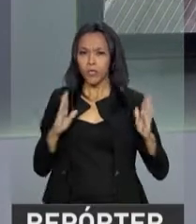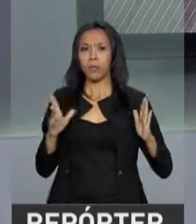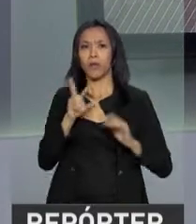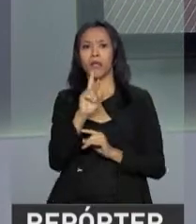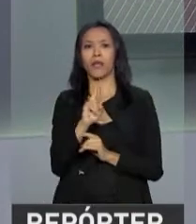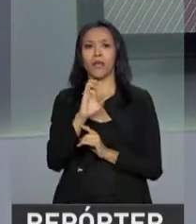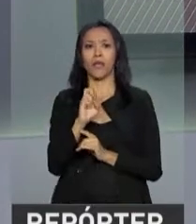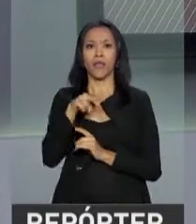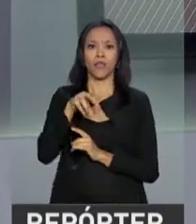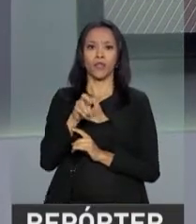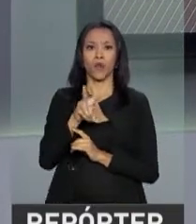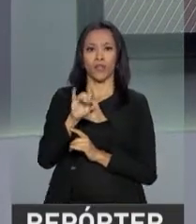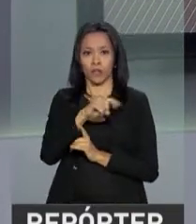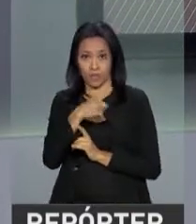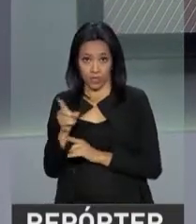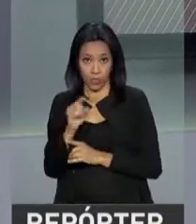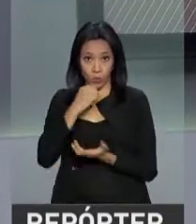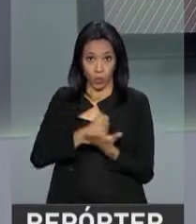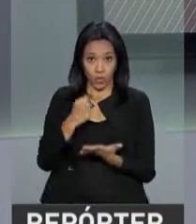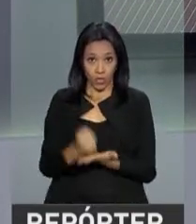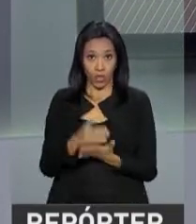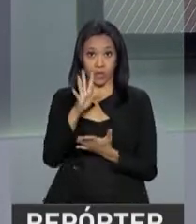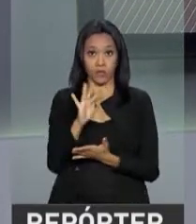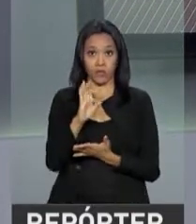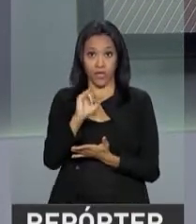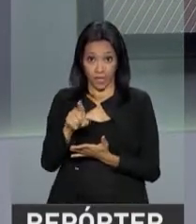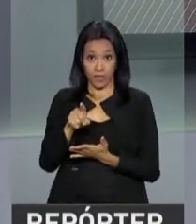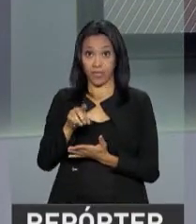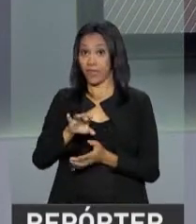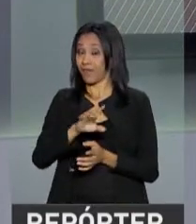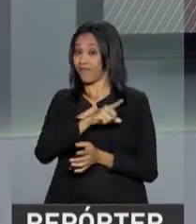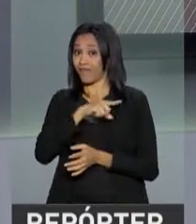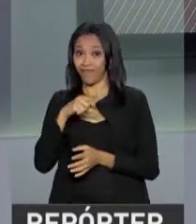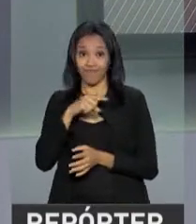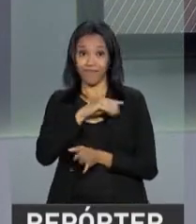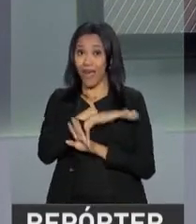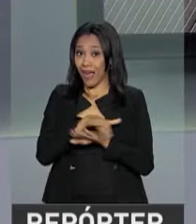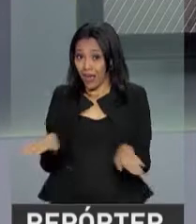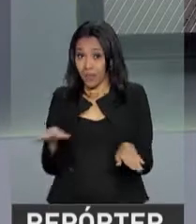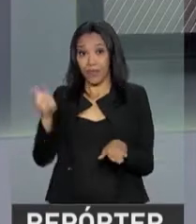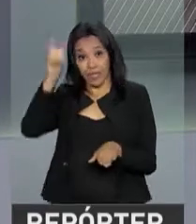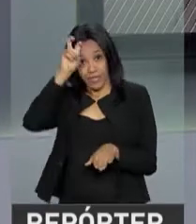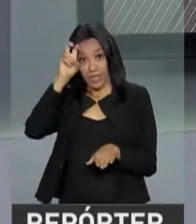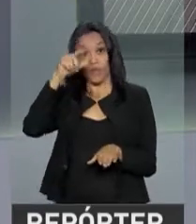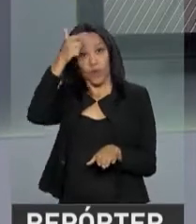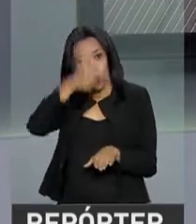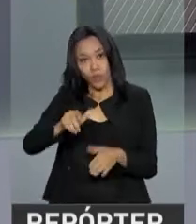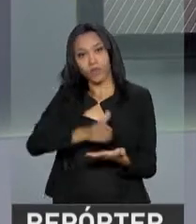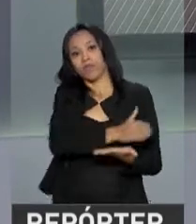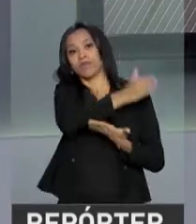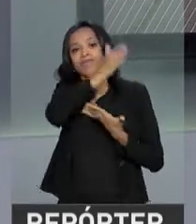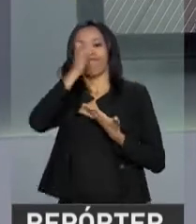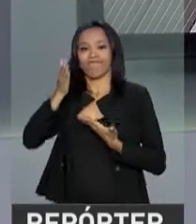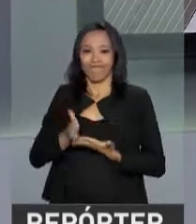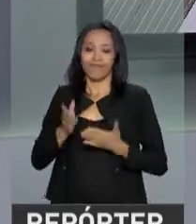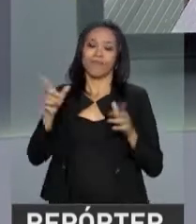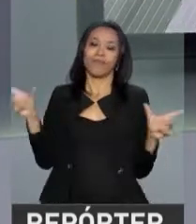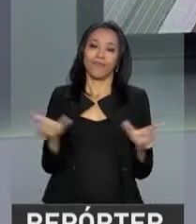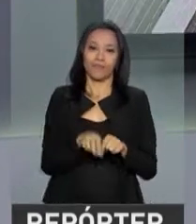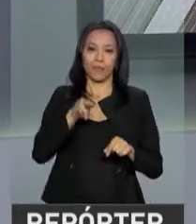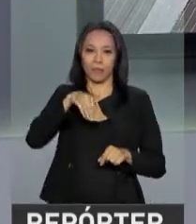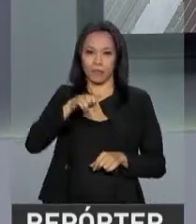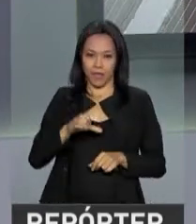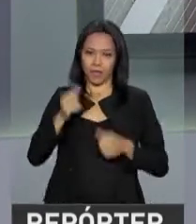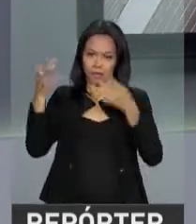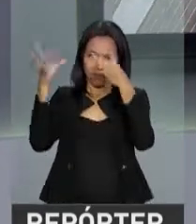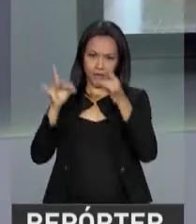FIES, que terminaria nesta quinta-feira, foi novamente adiado pelo MEC. E quem traz os detalhes ao vivo para a gente é o repórter